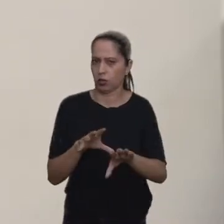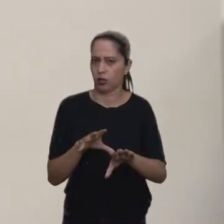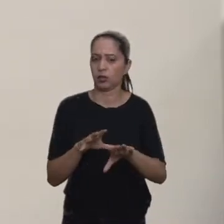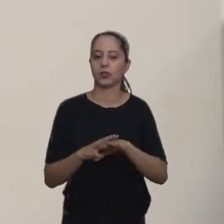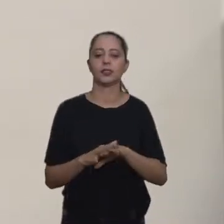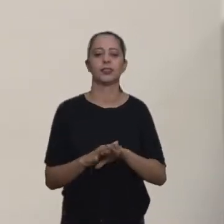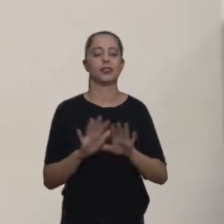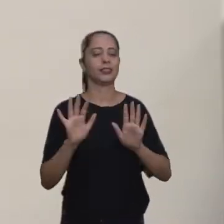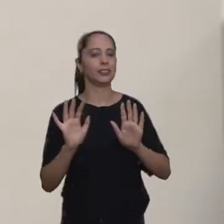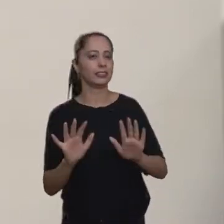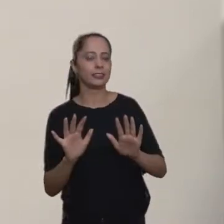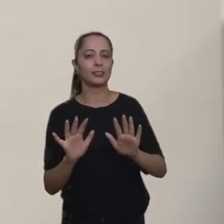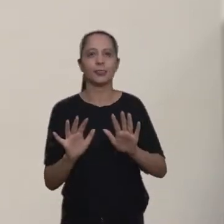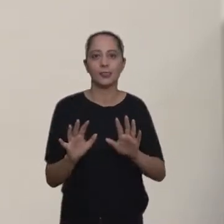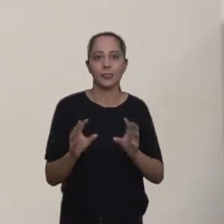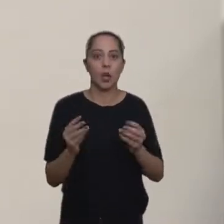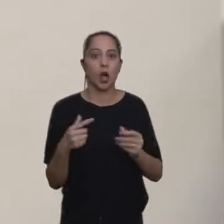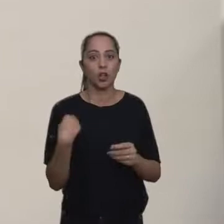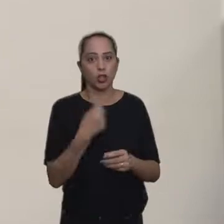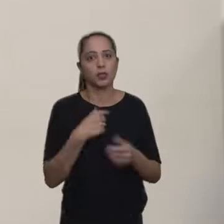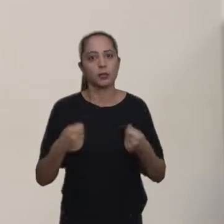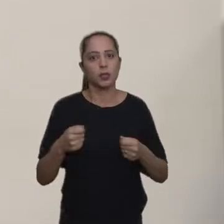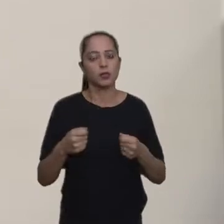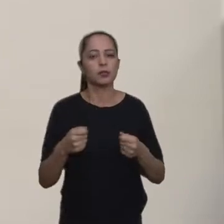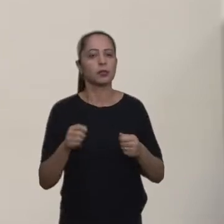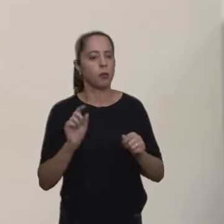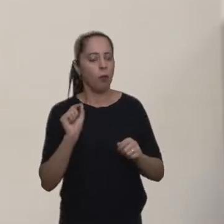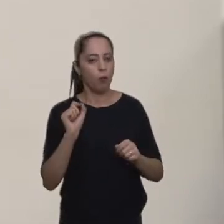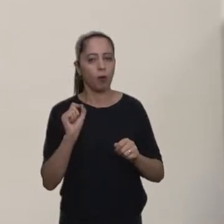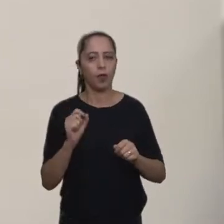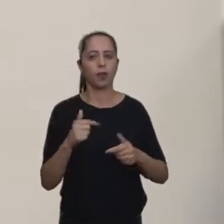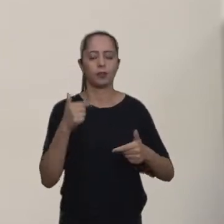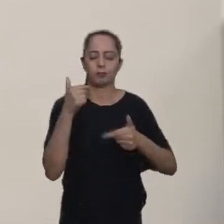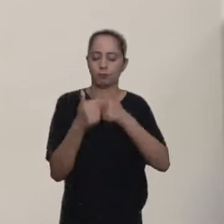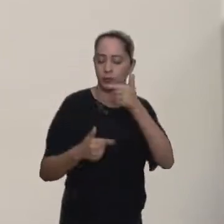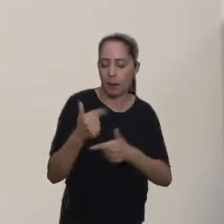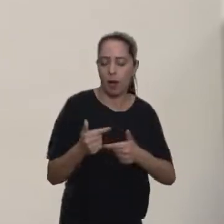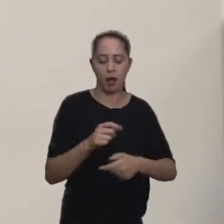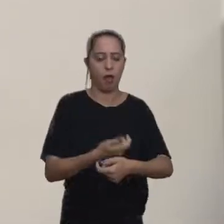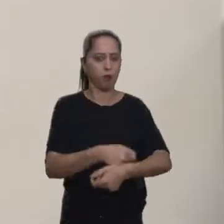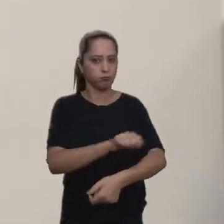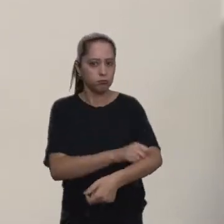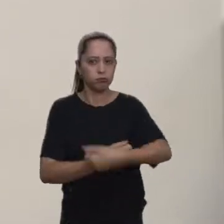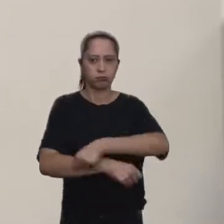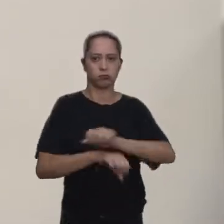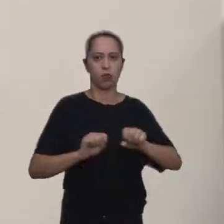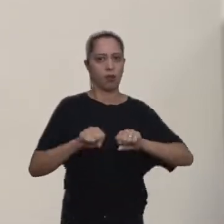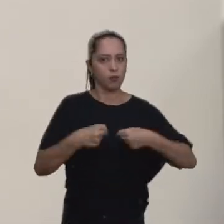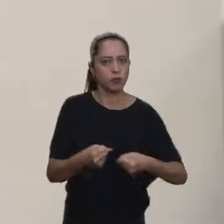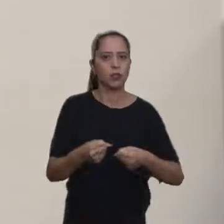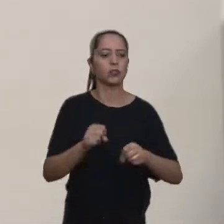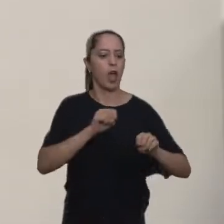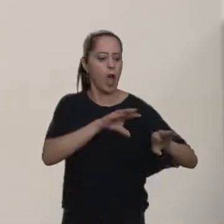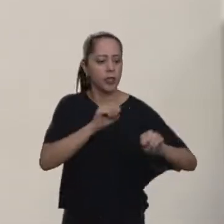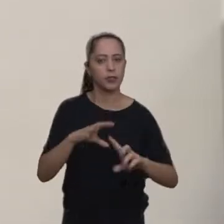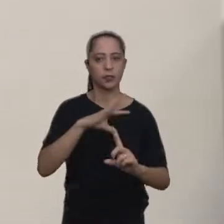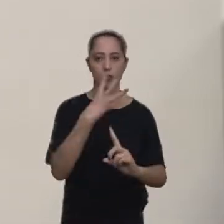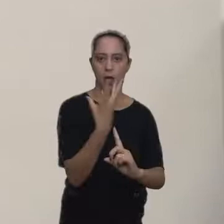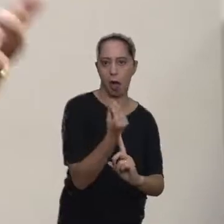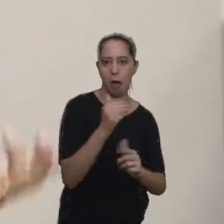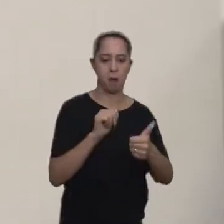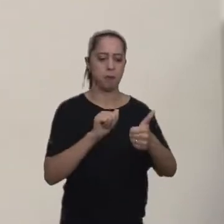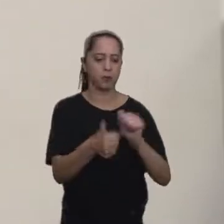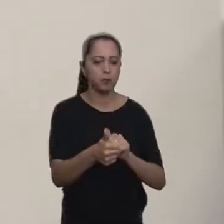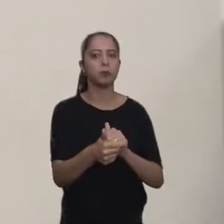E são nesses aspectos que nós temos que nos pegar, né? Trabalharmos também, tanto o lado artístico quanto o